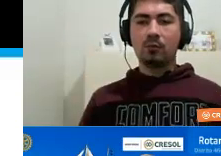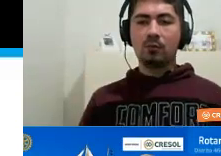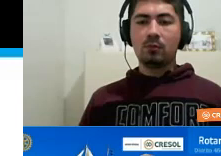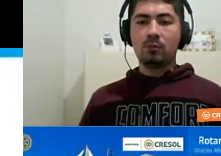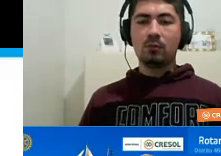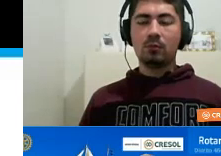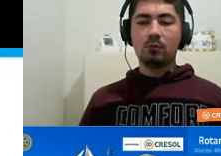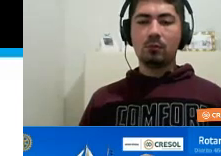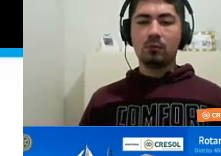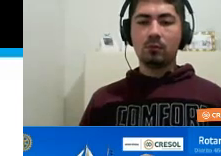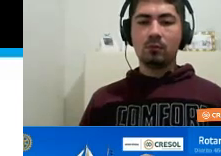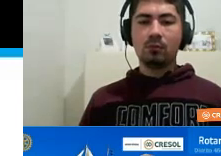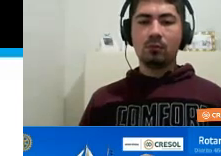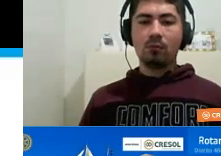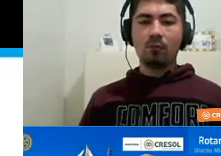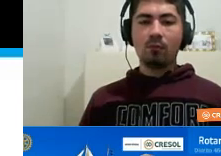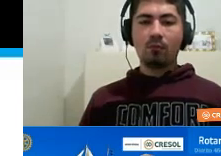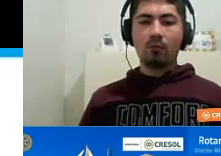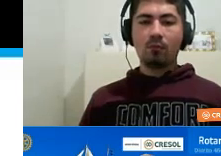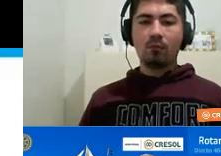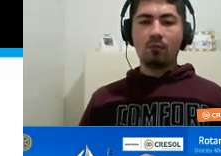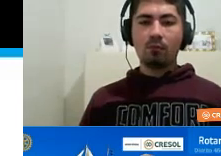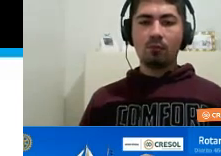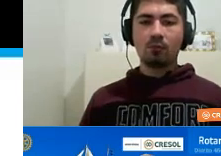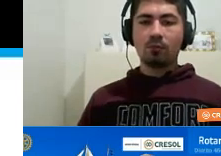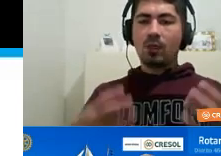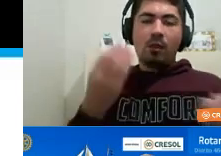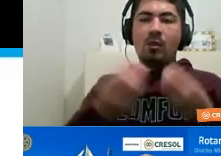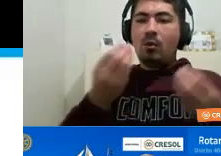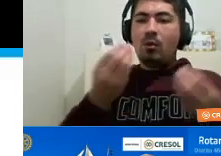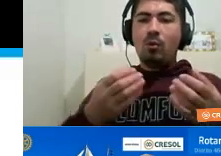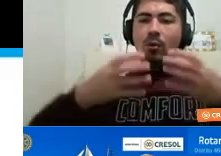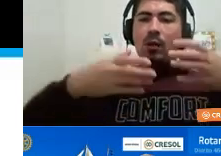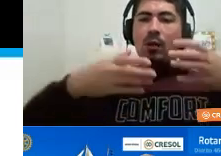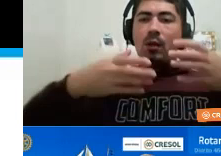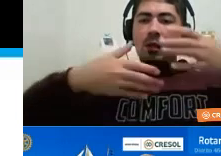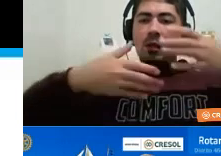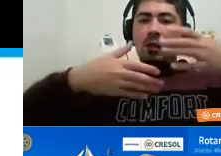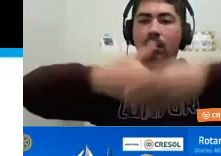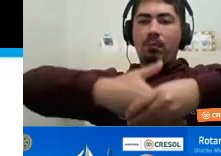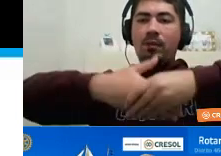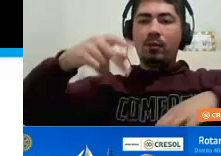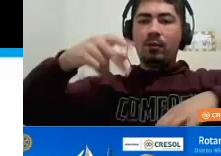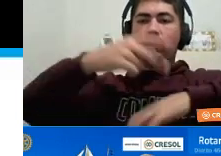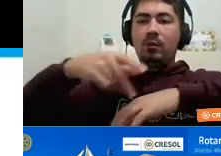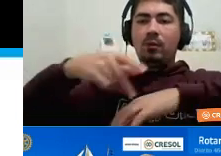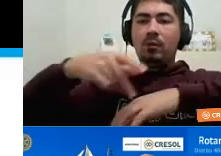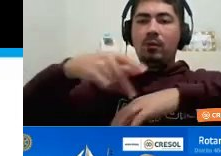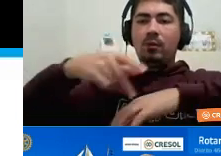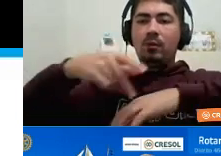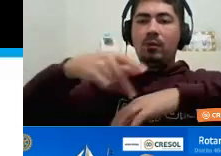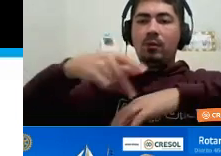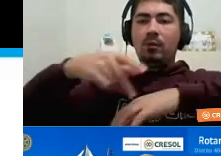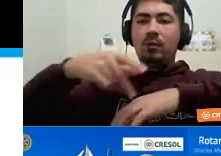internacional? No Rotary Showcase, se vocês já tiverem um projeto, é sempre bom